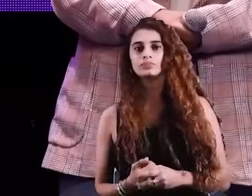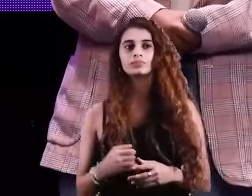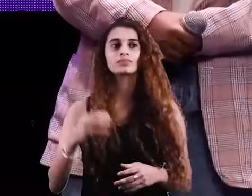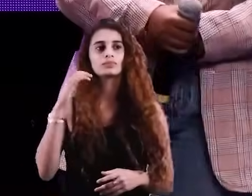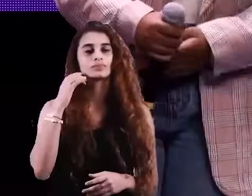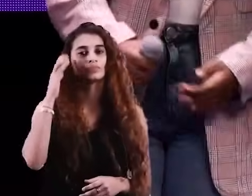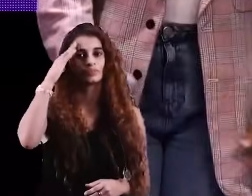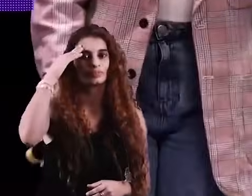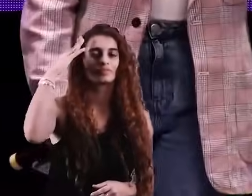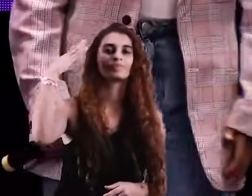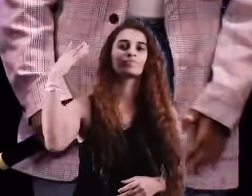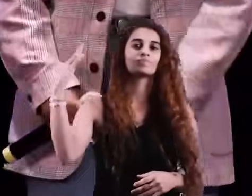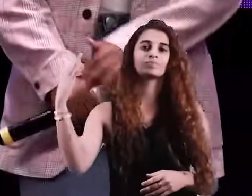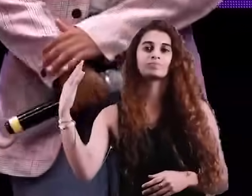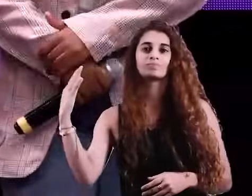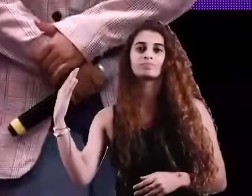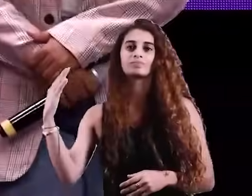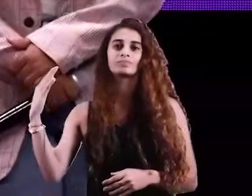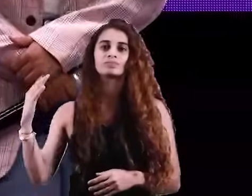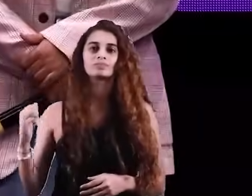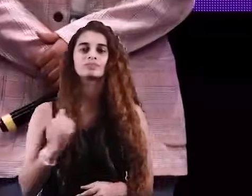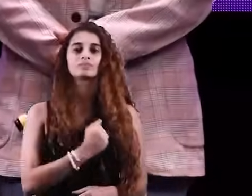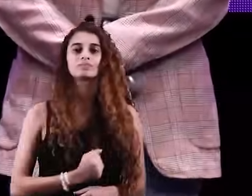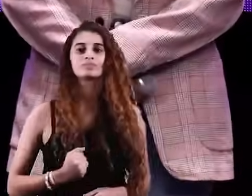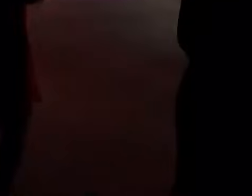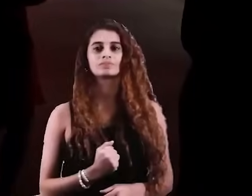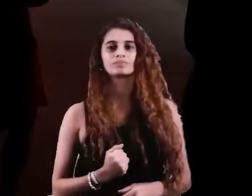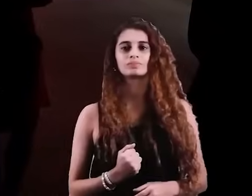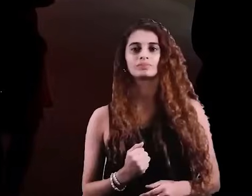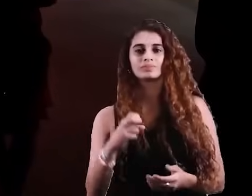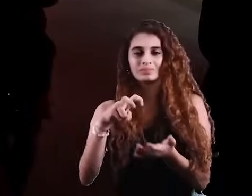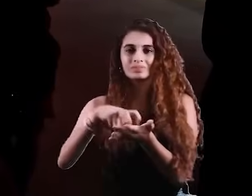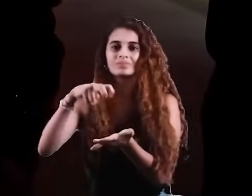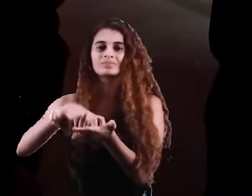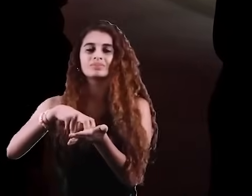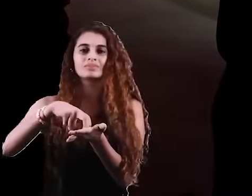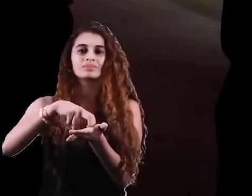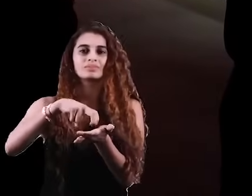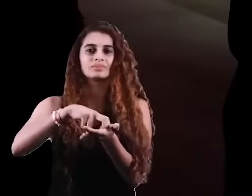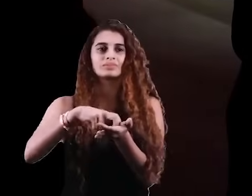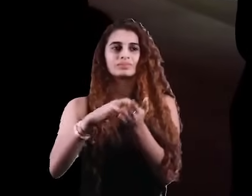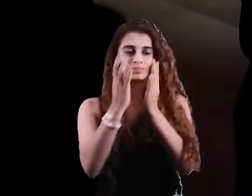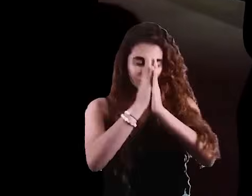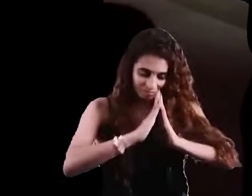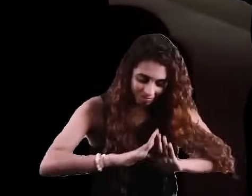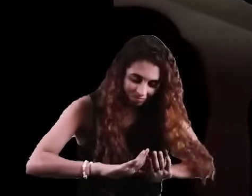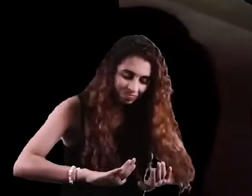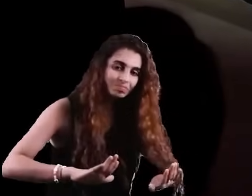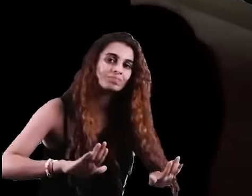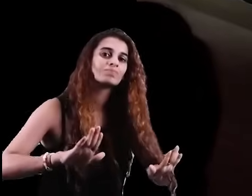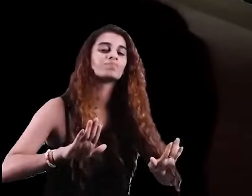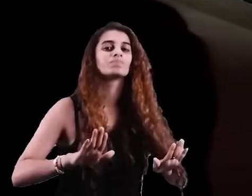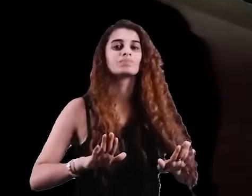Davi. De joelho, gente, de joelho, se humilhando. Ela não tinha feito nada.